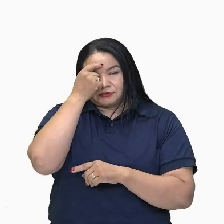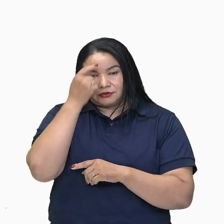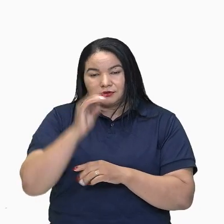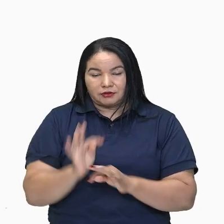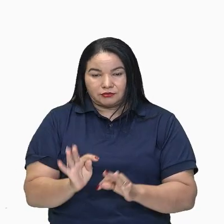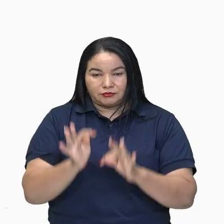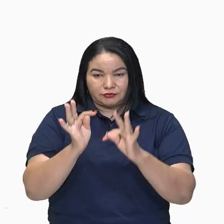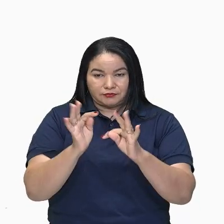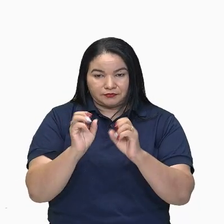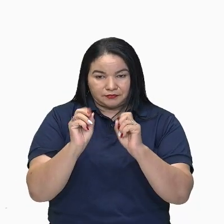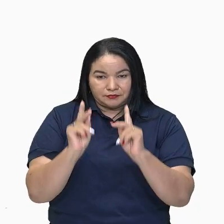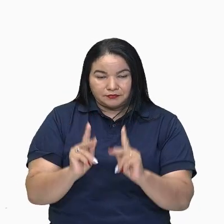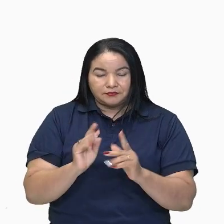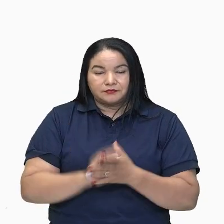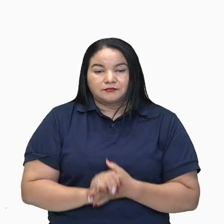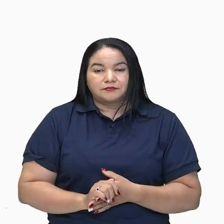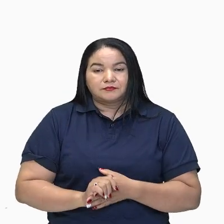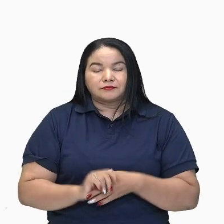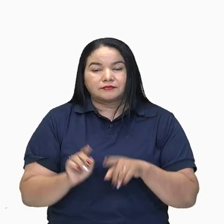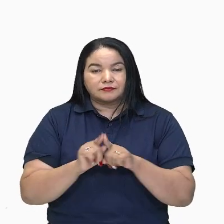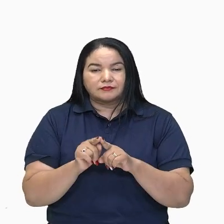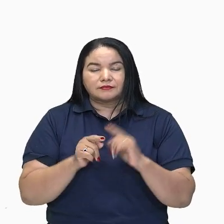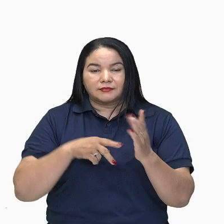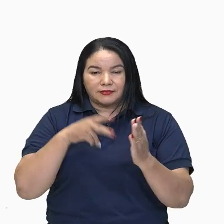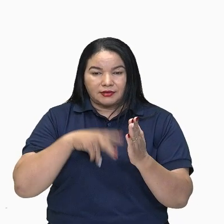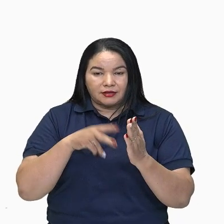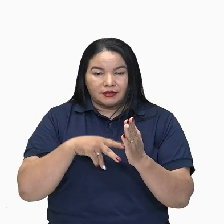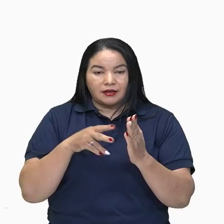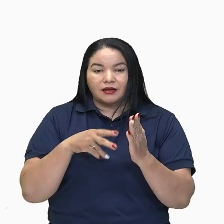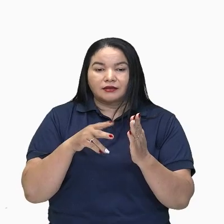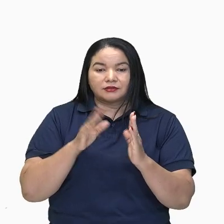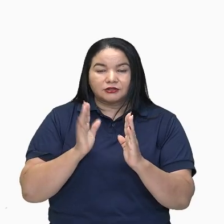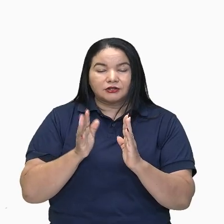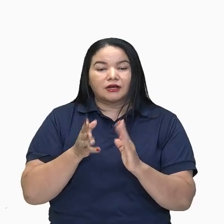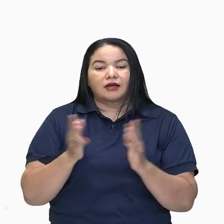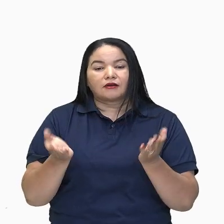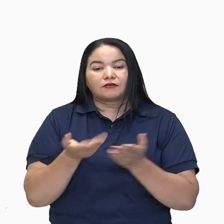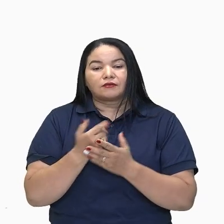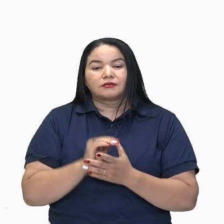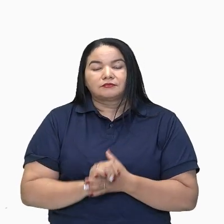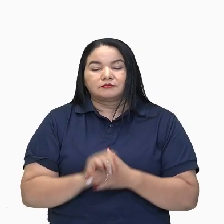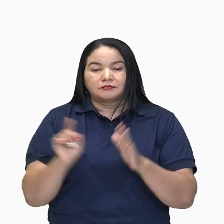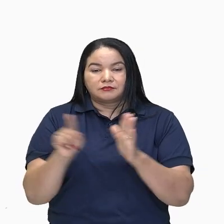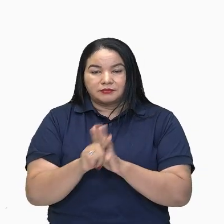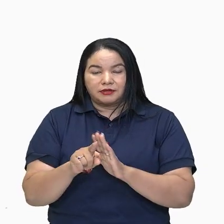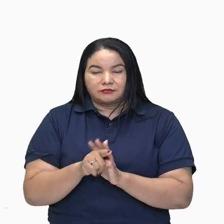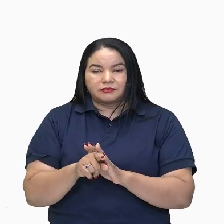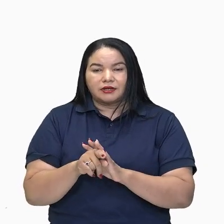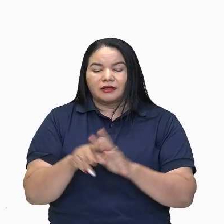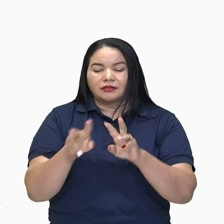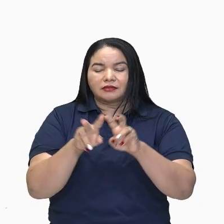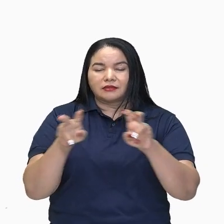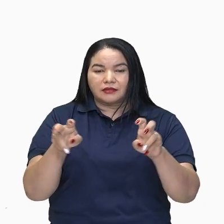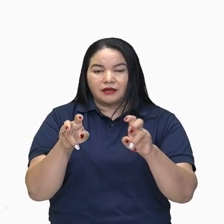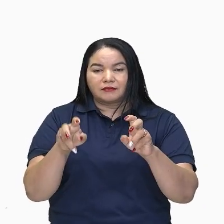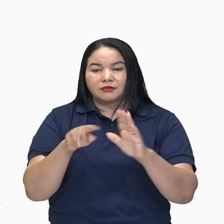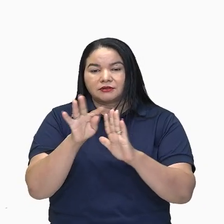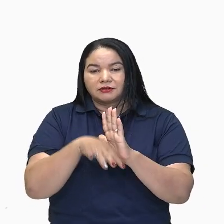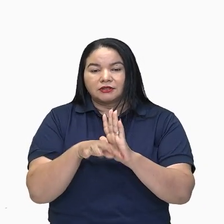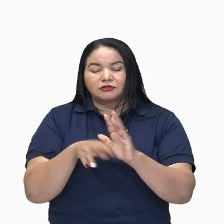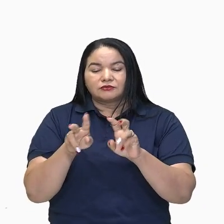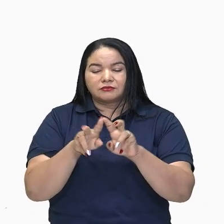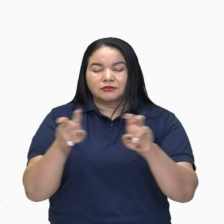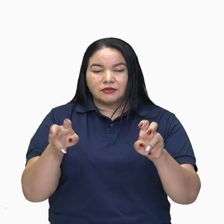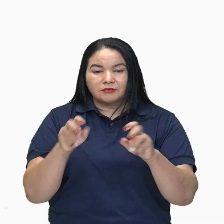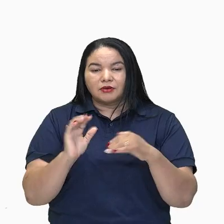Ok? Agora, já que finalizamos a leitura do texto, vamos lá identificar qual é o tema desse texto. Então, você percebe que o tema